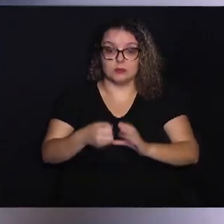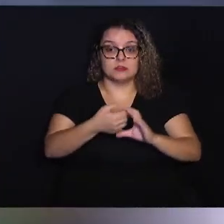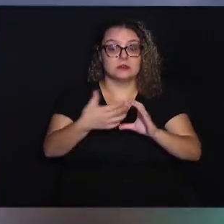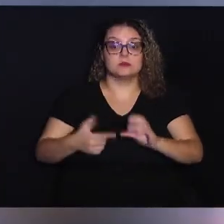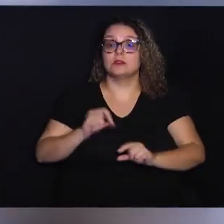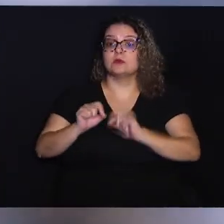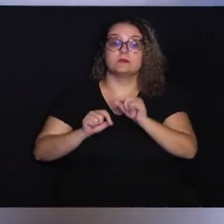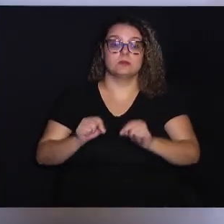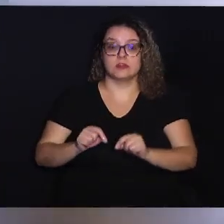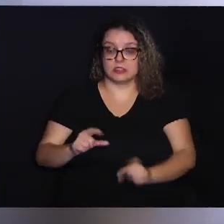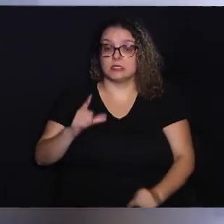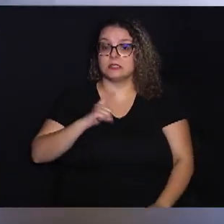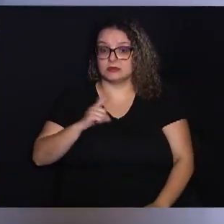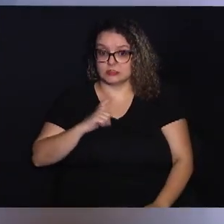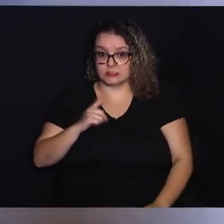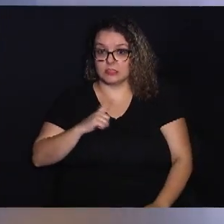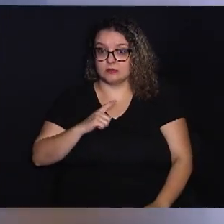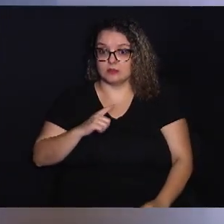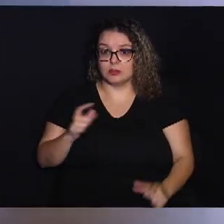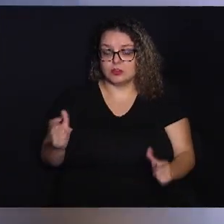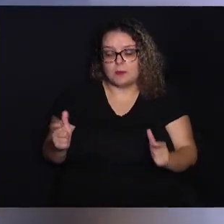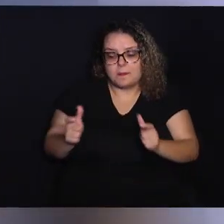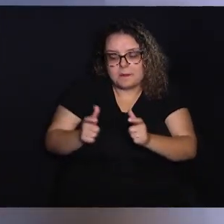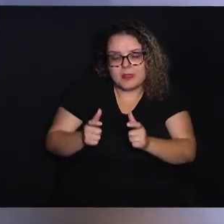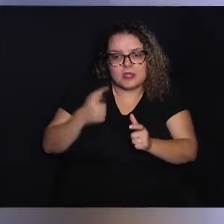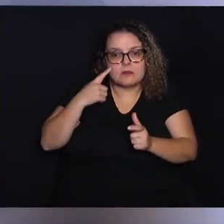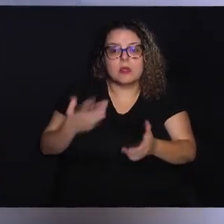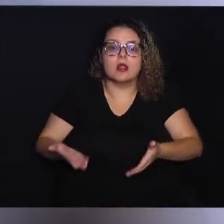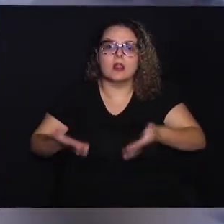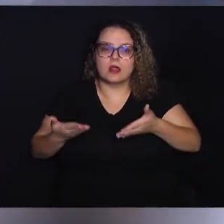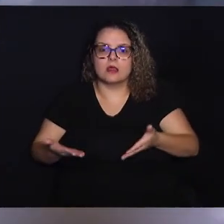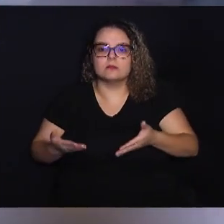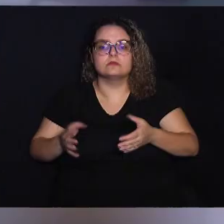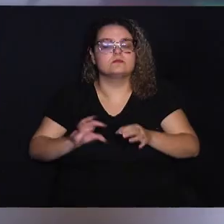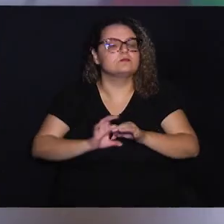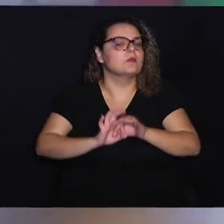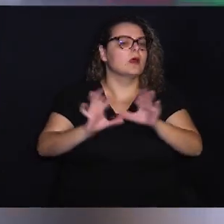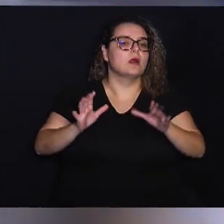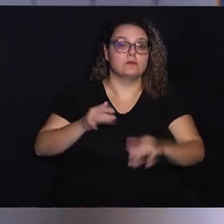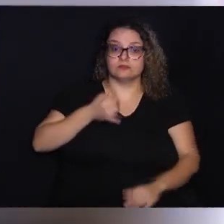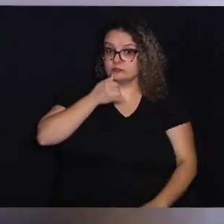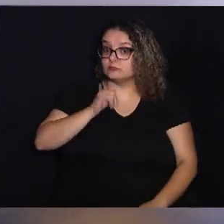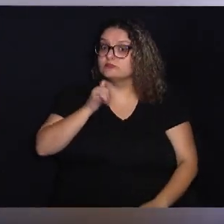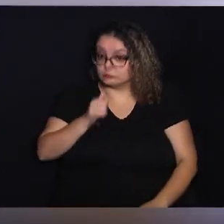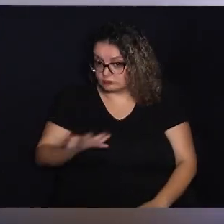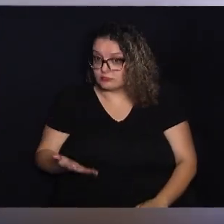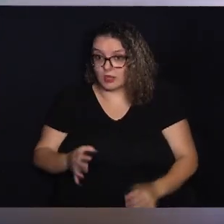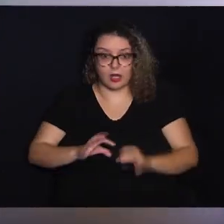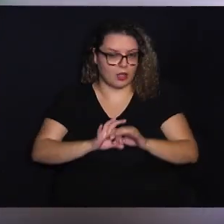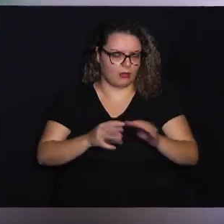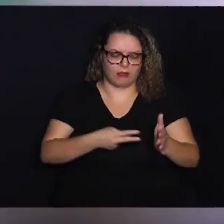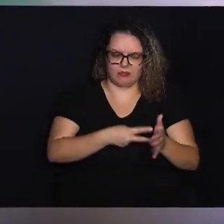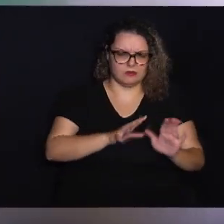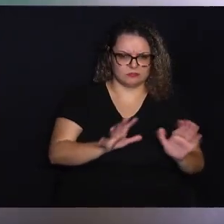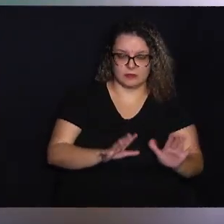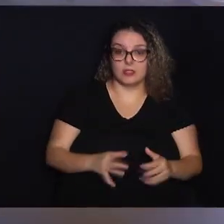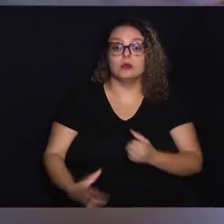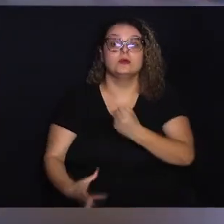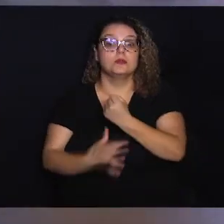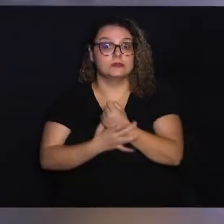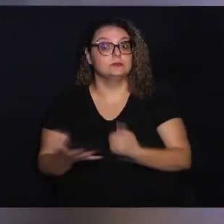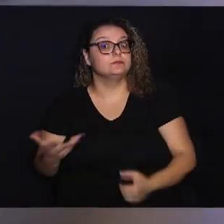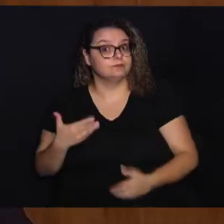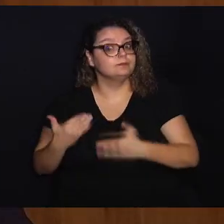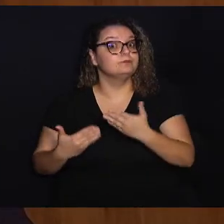características: resistentes, de pequenas dimensões, leve, com autonomia de energia e com recursos de segurança, o que agiliza todo